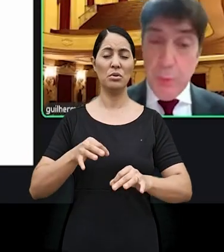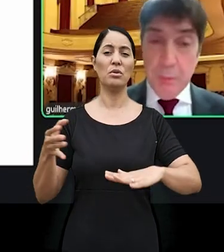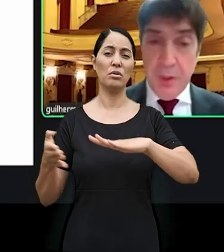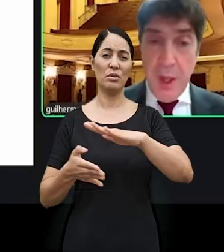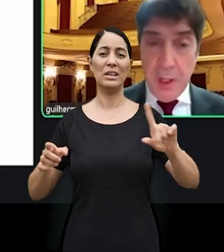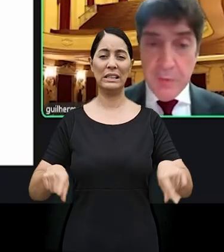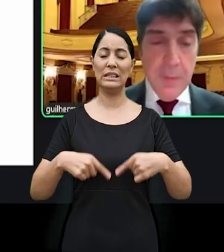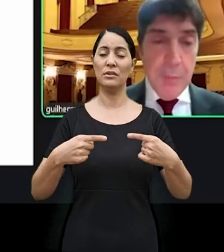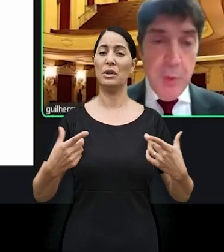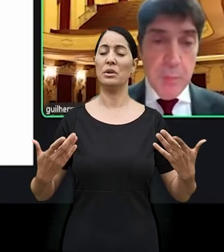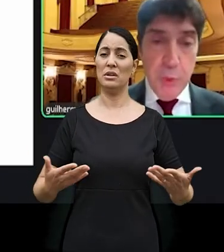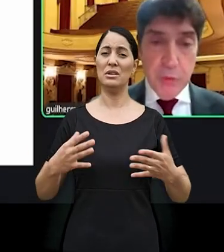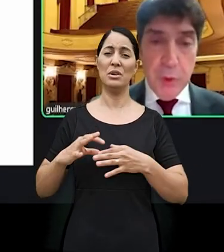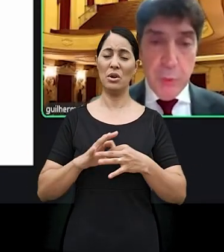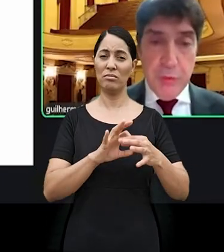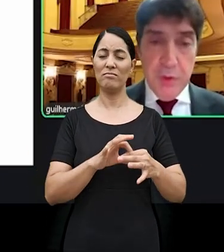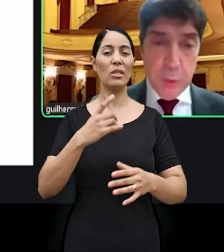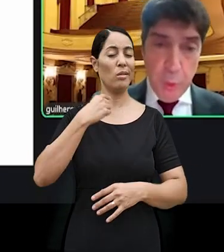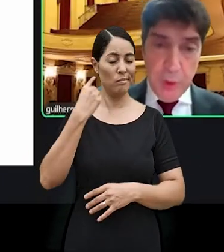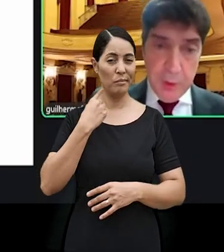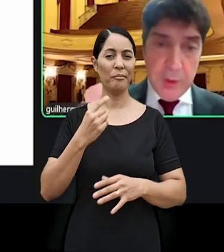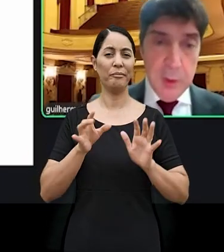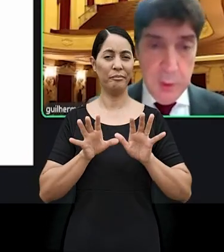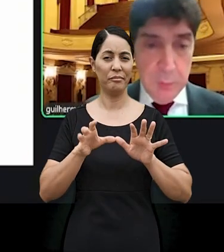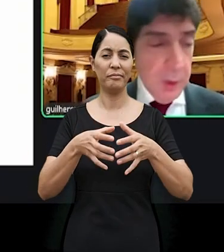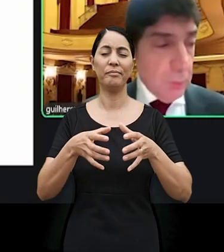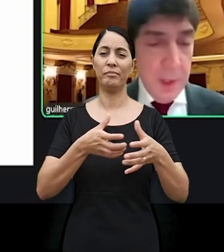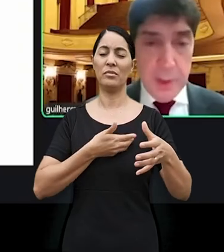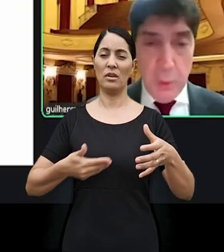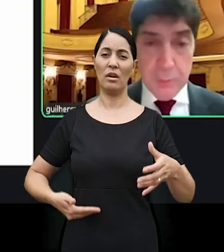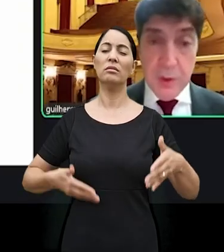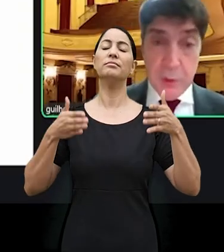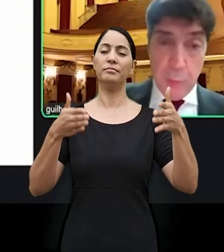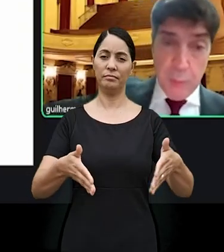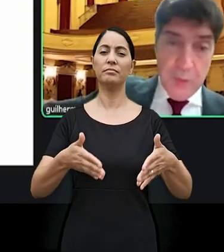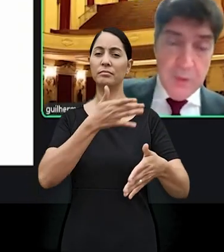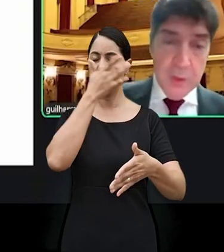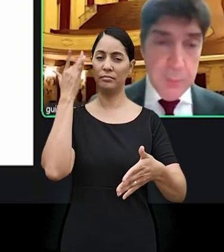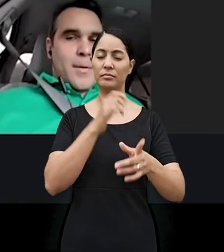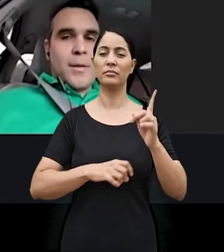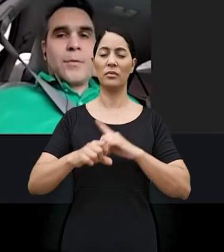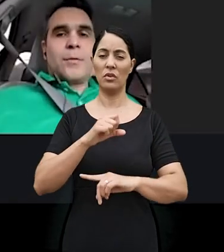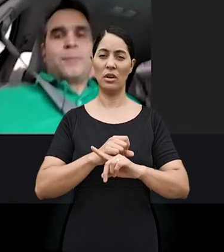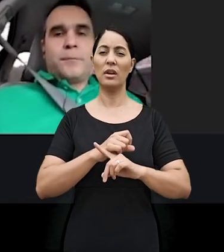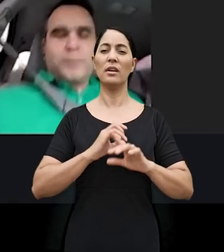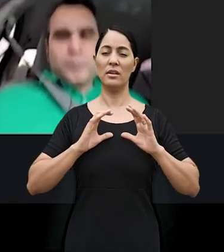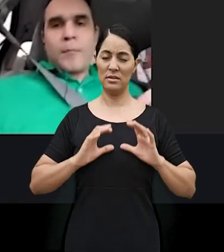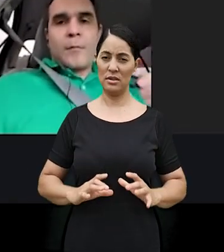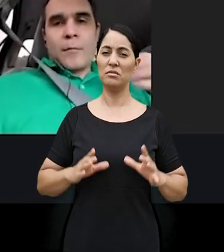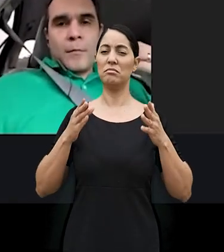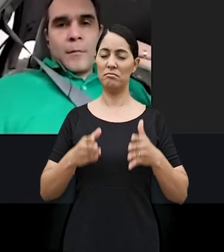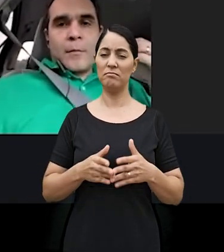O encontro virtual reuniu advogados, representantes de órgãos públicos e membros da sociedade civil para discutir justiça